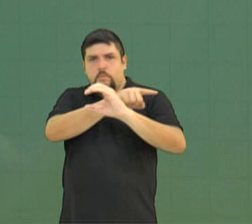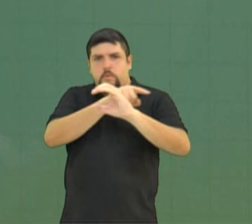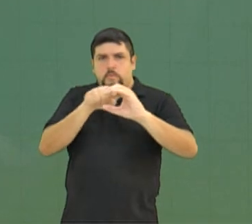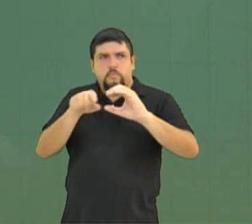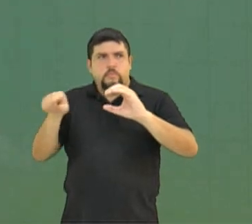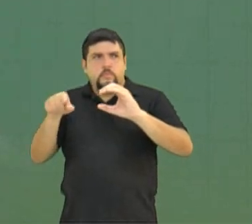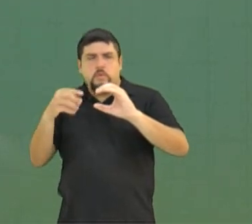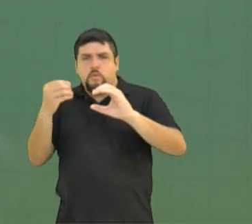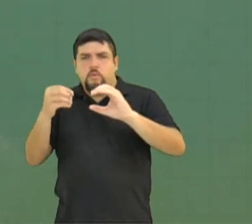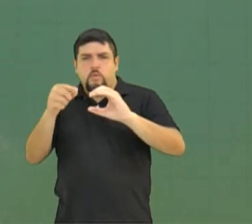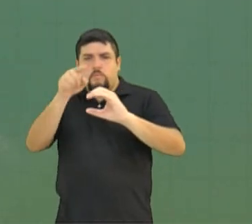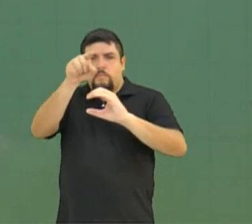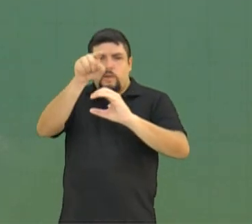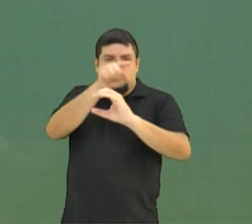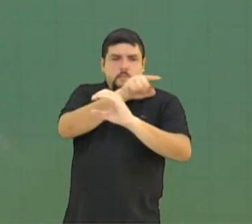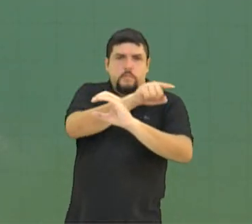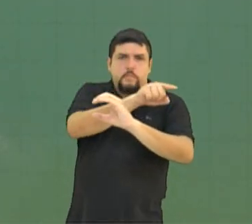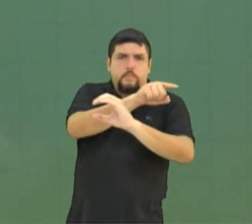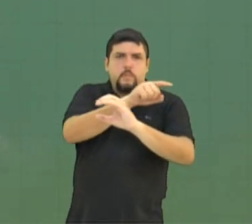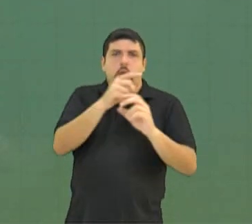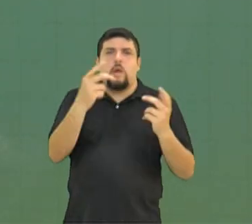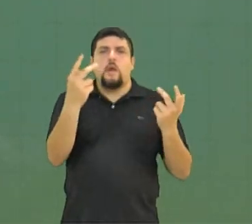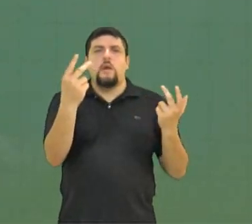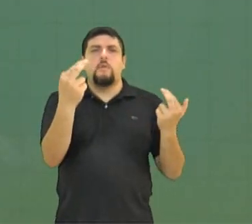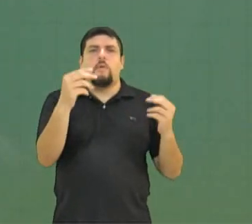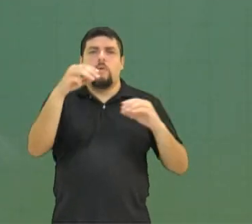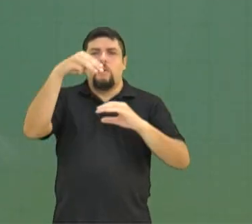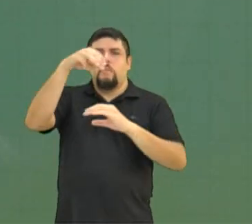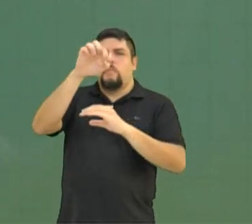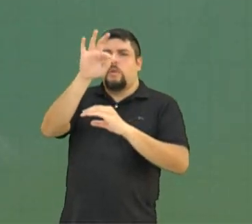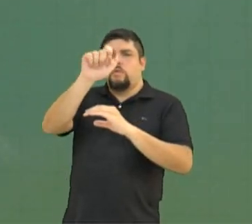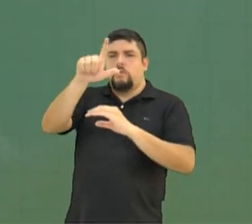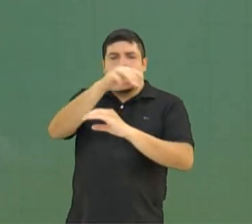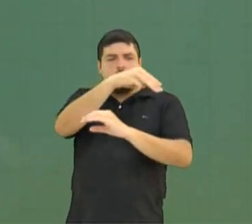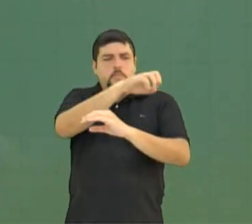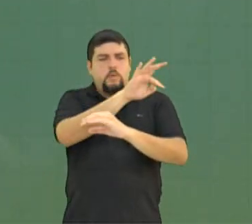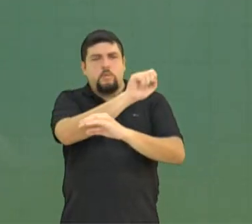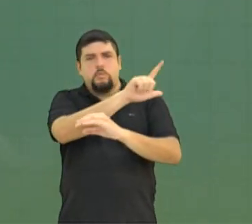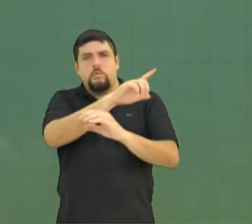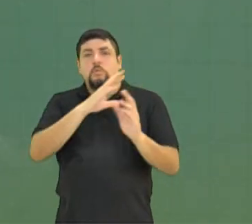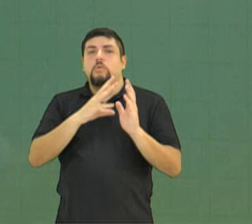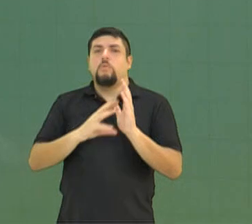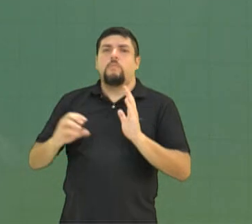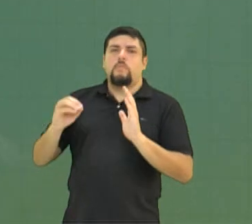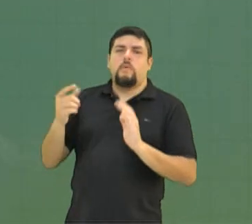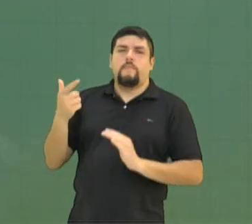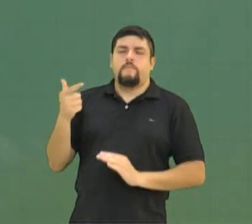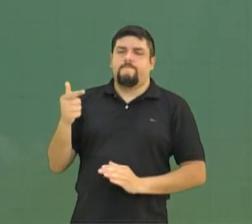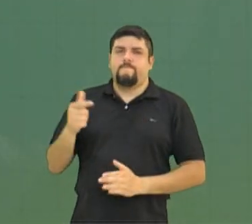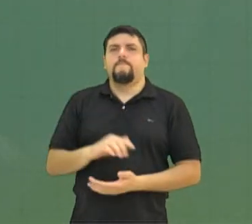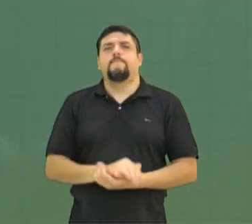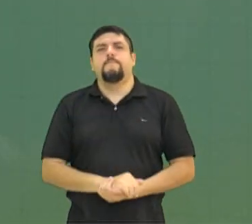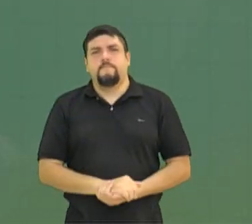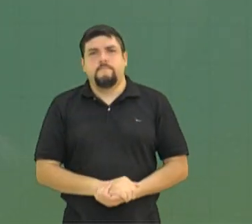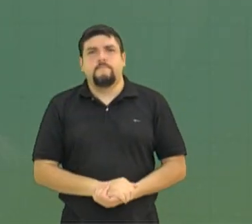iguais. Eu tenho 2 metil, tá bom? Então, nesse caso, não tem